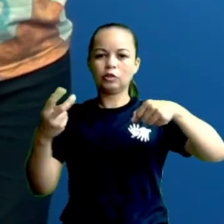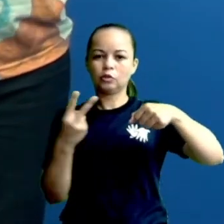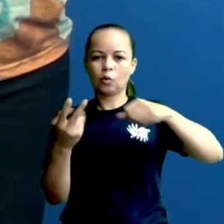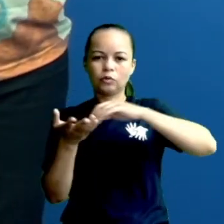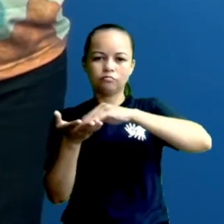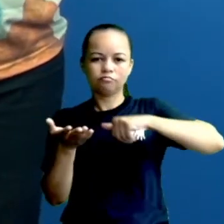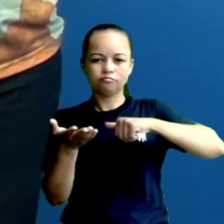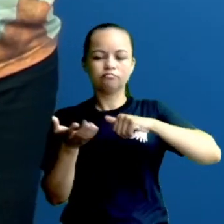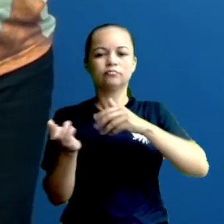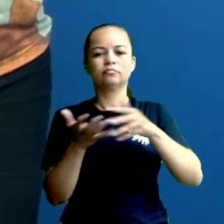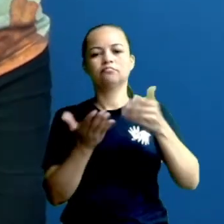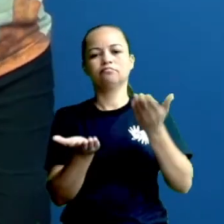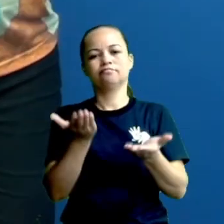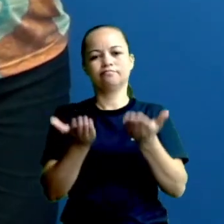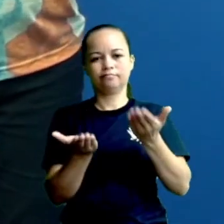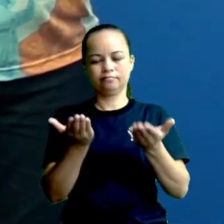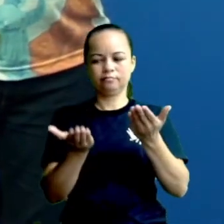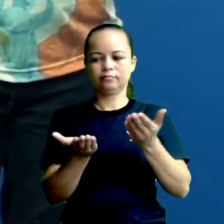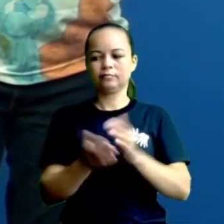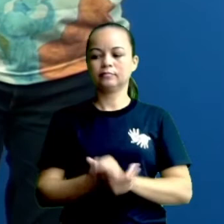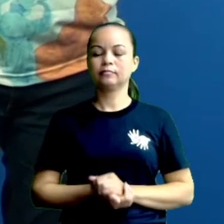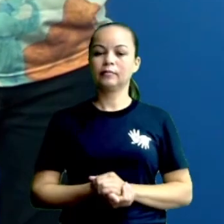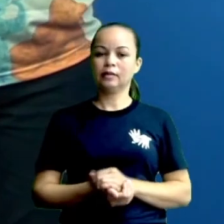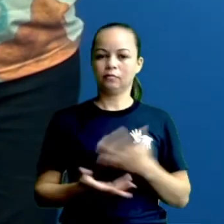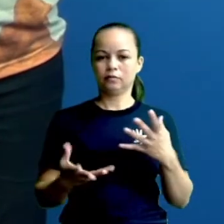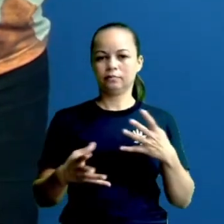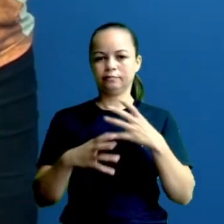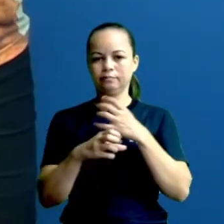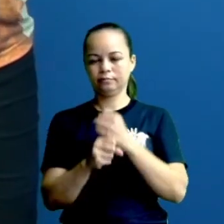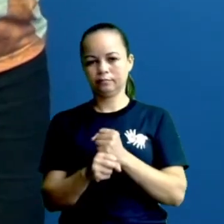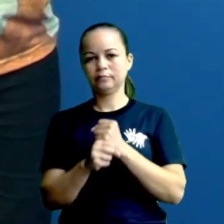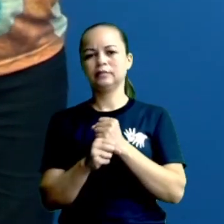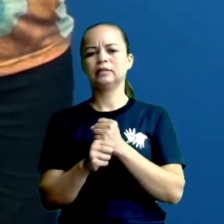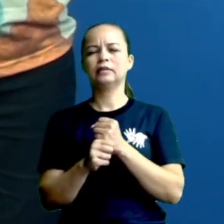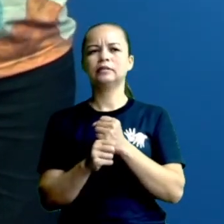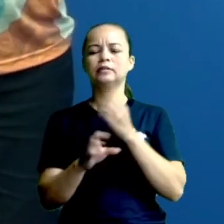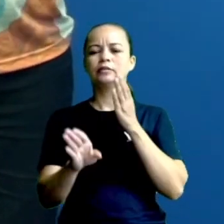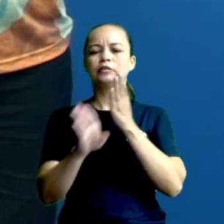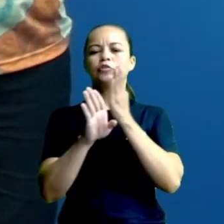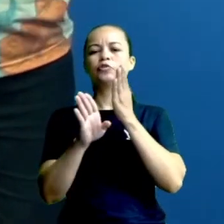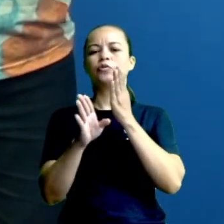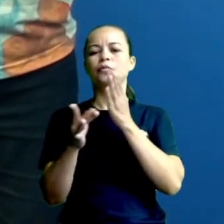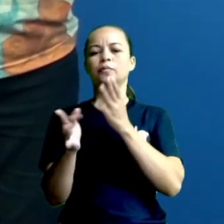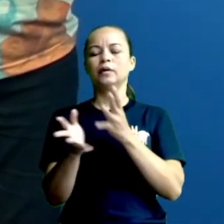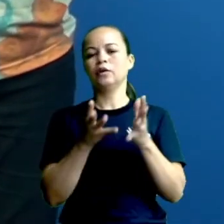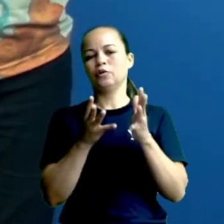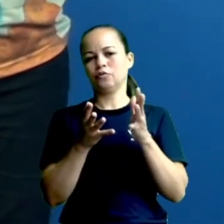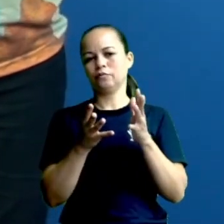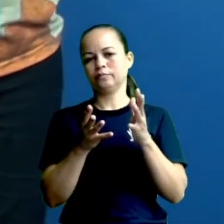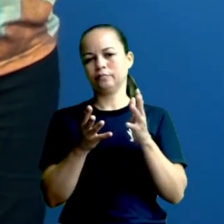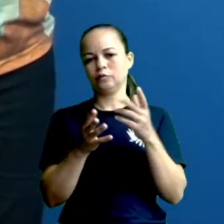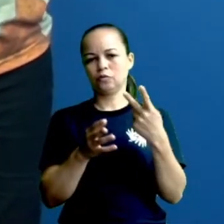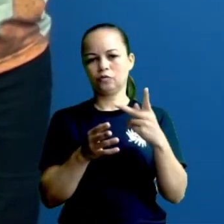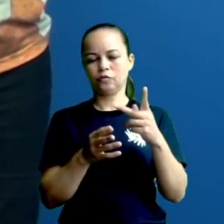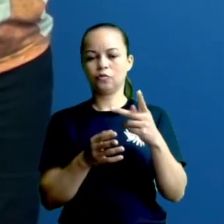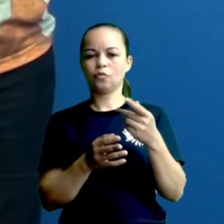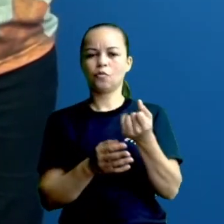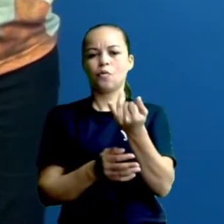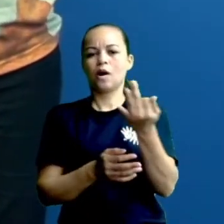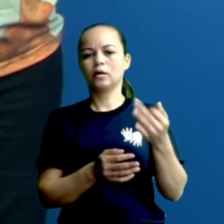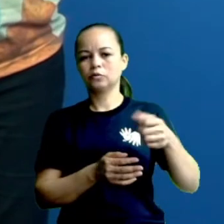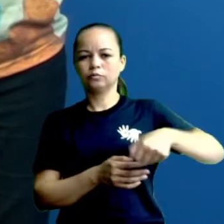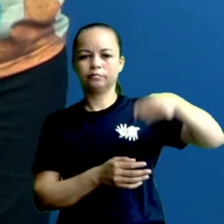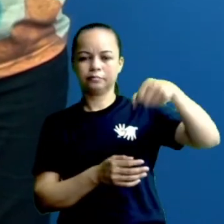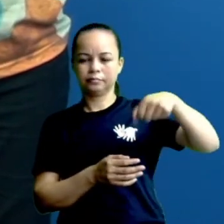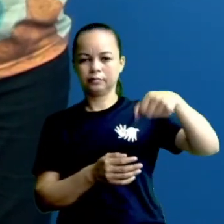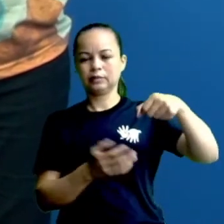eu Manteve o equilíbrio e aí não operação né tentando descobrir o valor do pacote é e